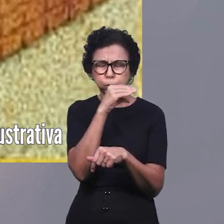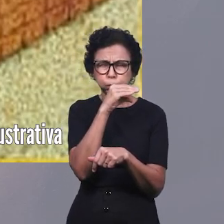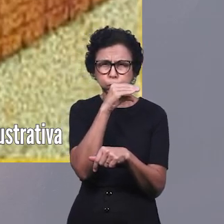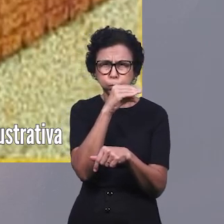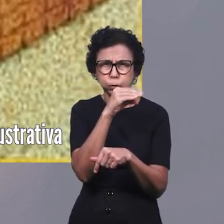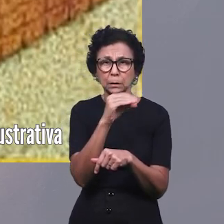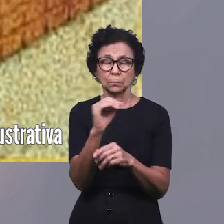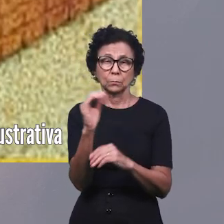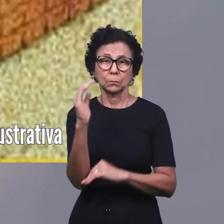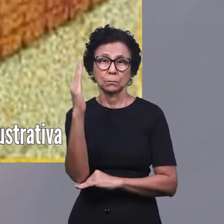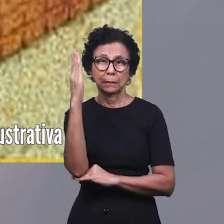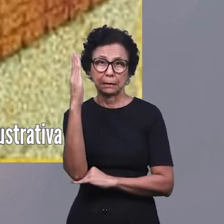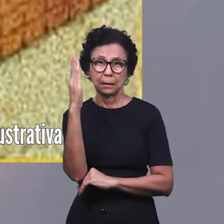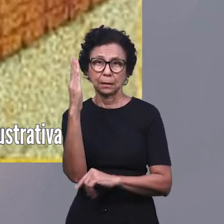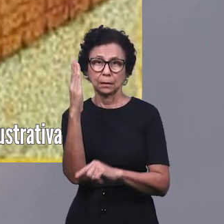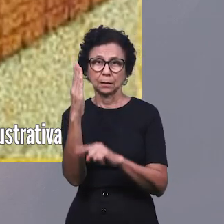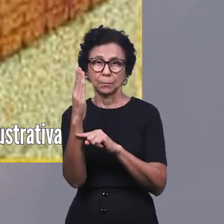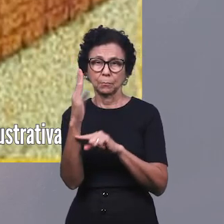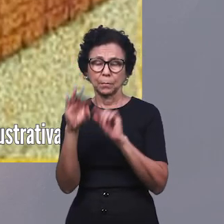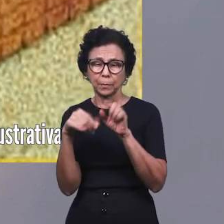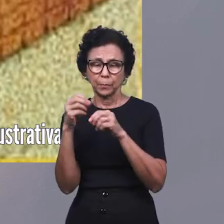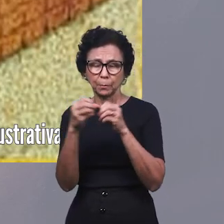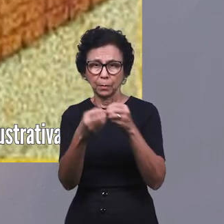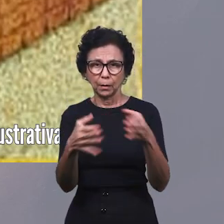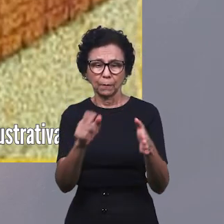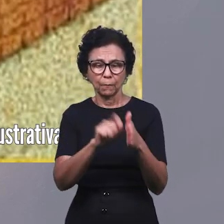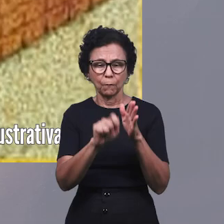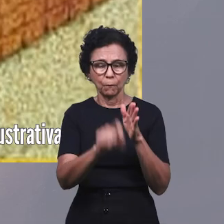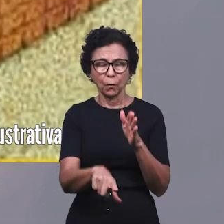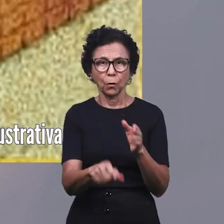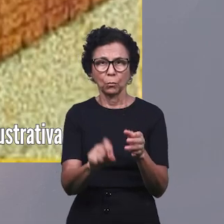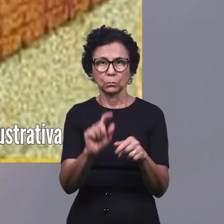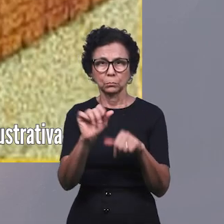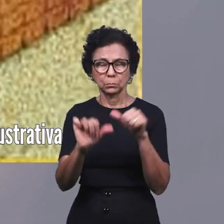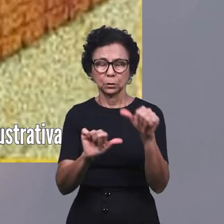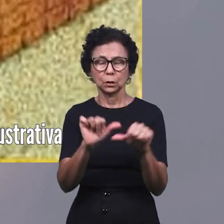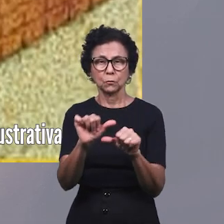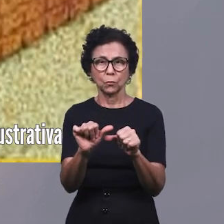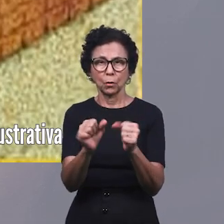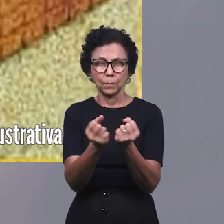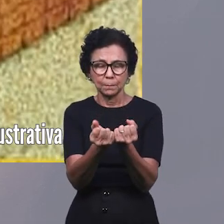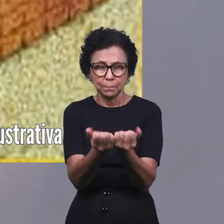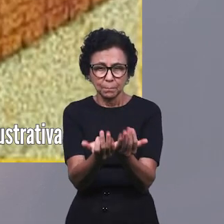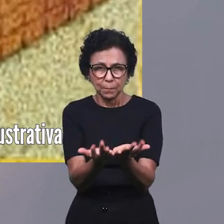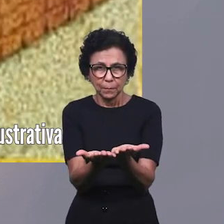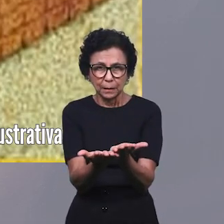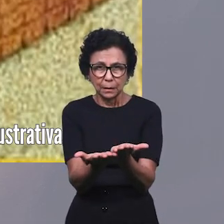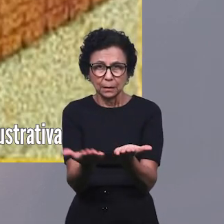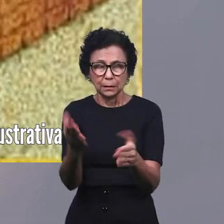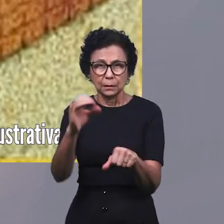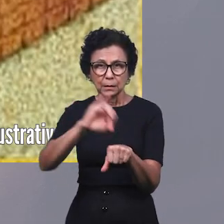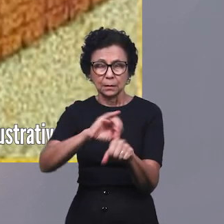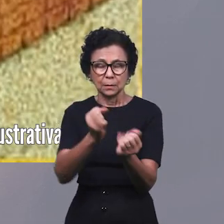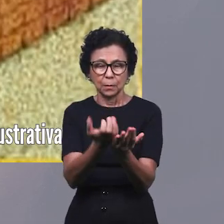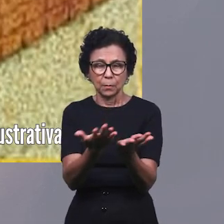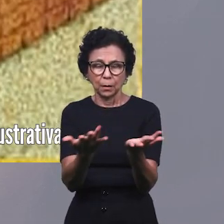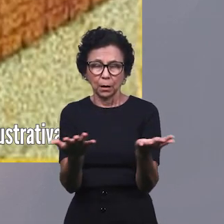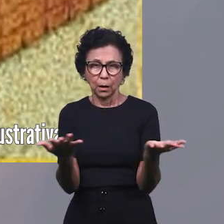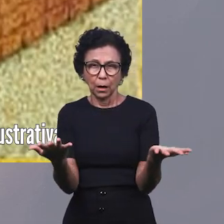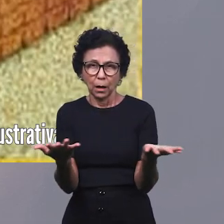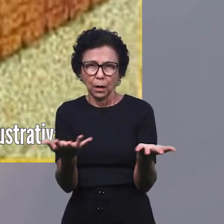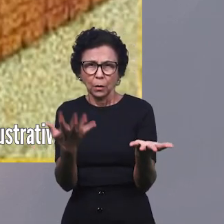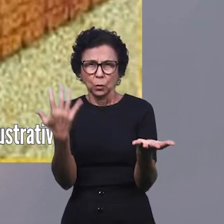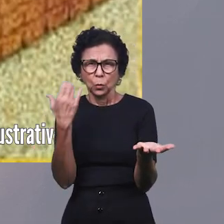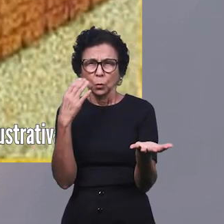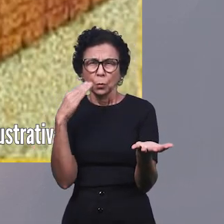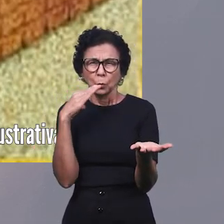ali do altar, essa grelha, né, cheia de brasas do altar, ela nos faz lembrar, ela nos